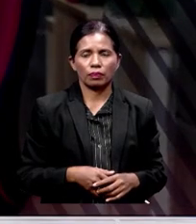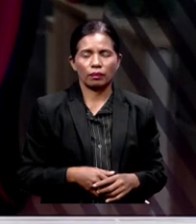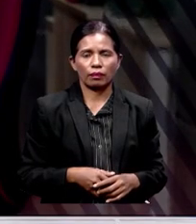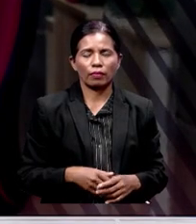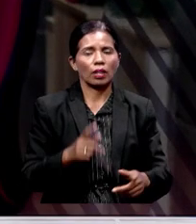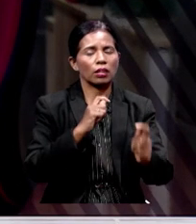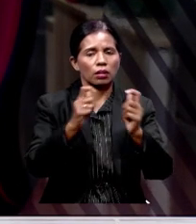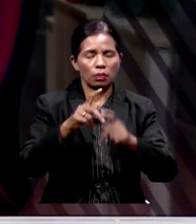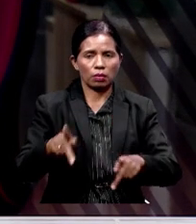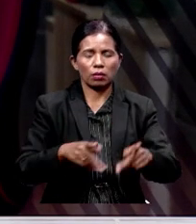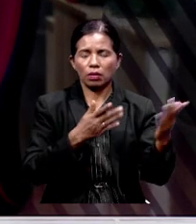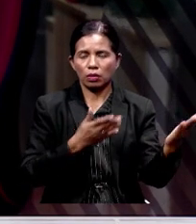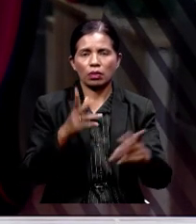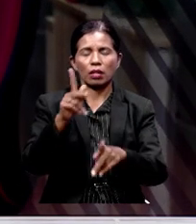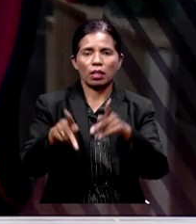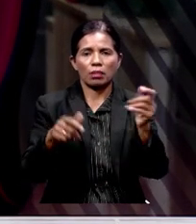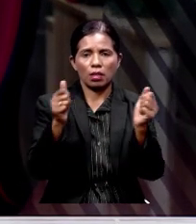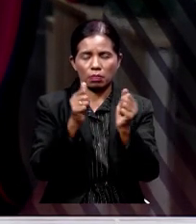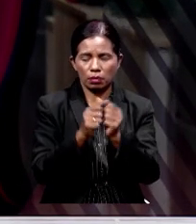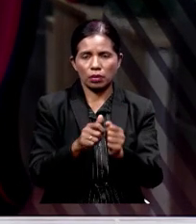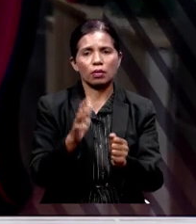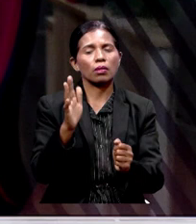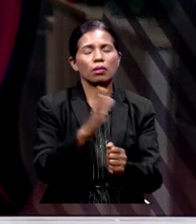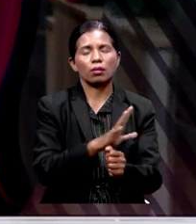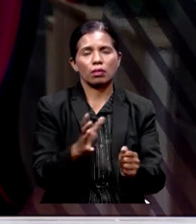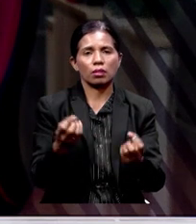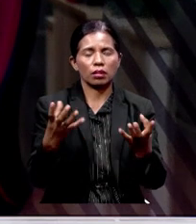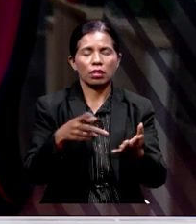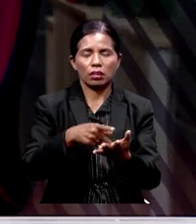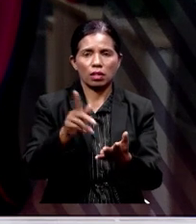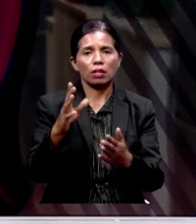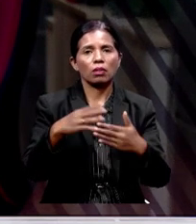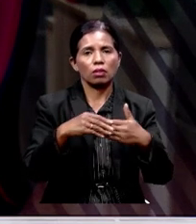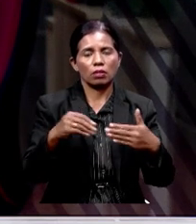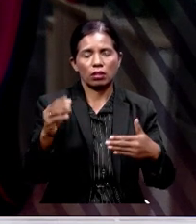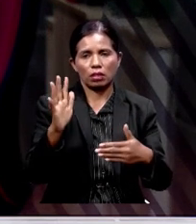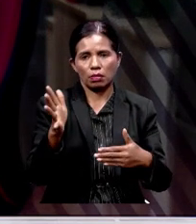transporte público tula passageiro liu capacidade se multa dólar limanura sem lima.